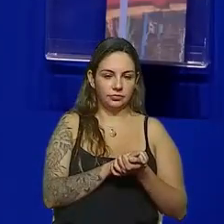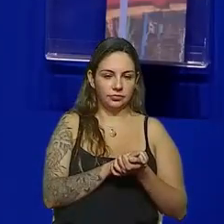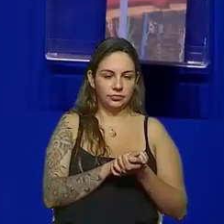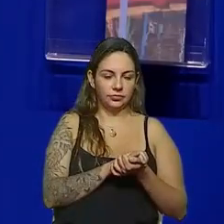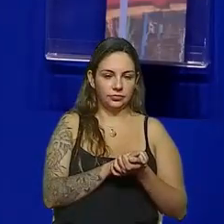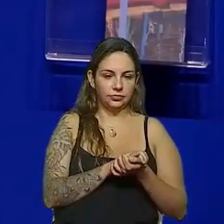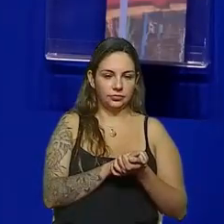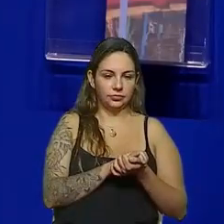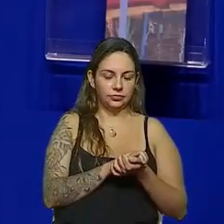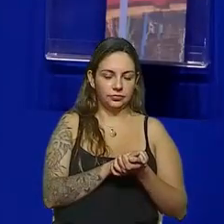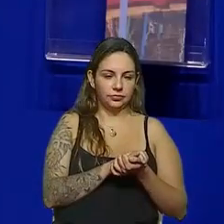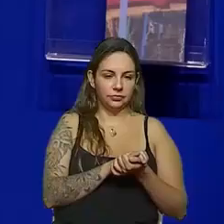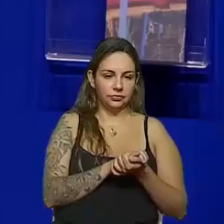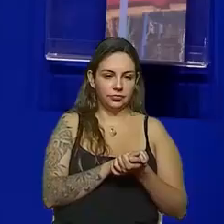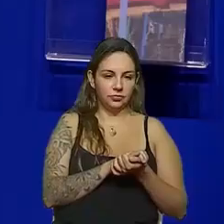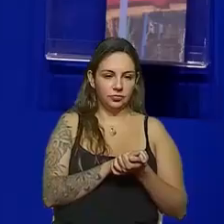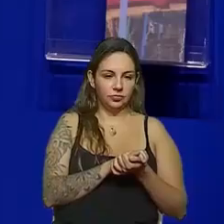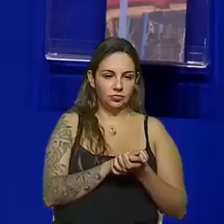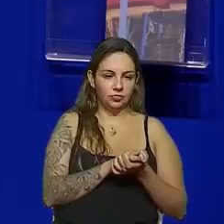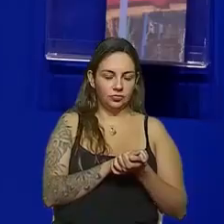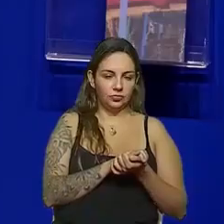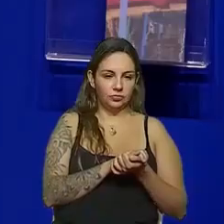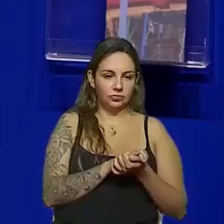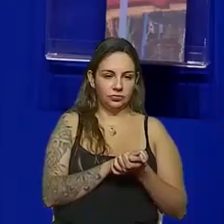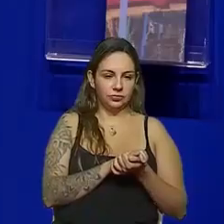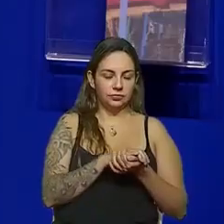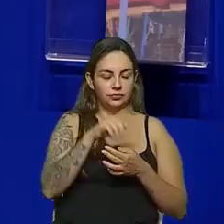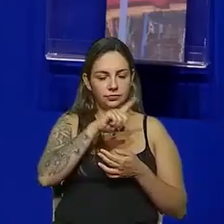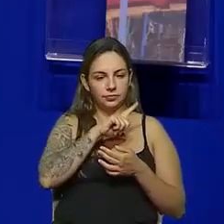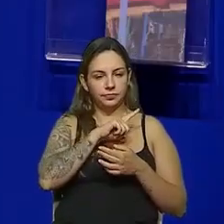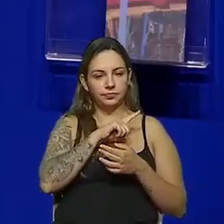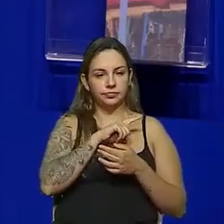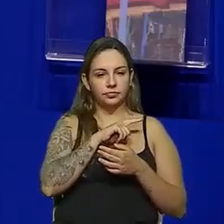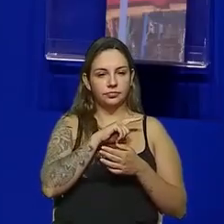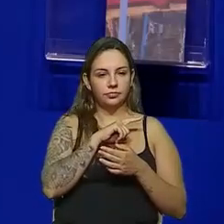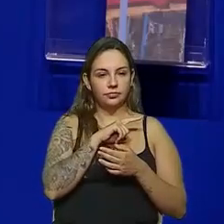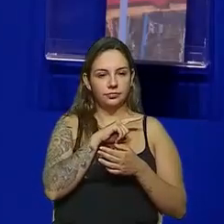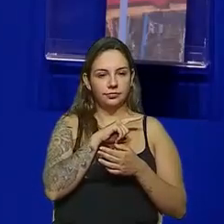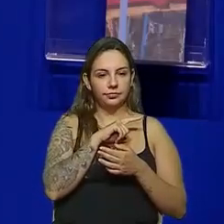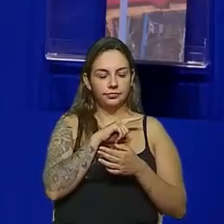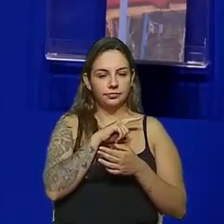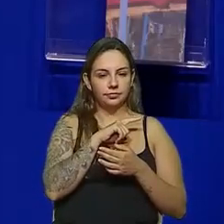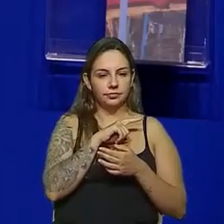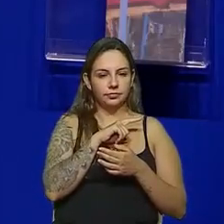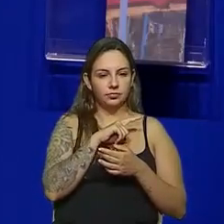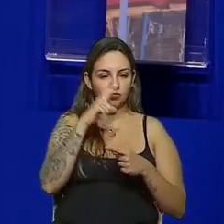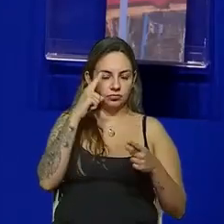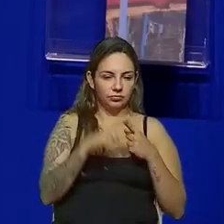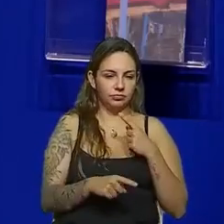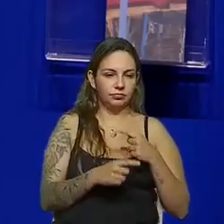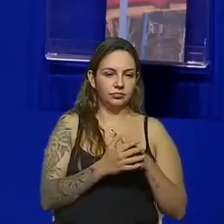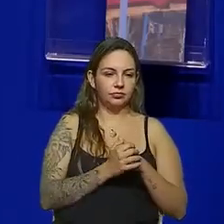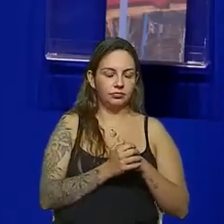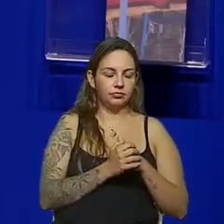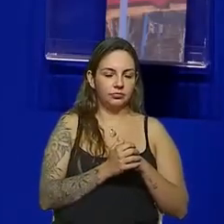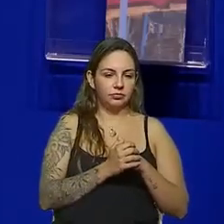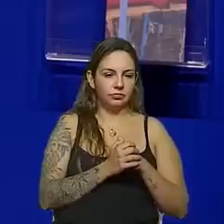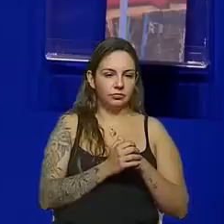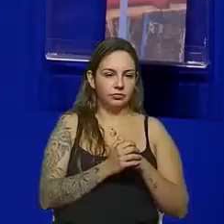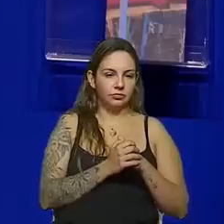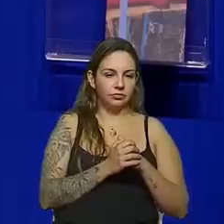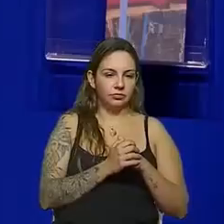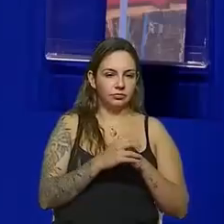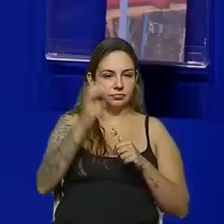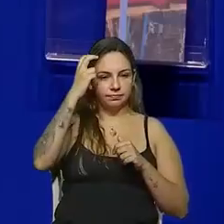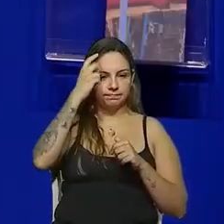não era iugoslavo, era iugoslavo, que tinha um ofício de censor. Era um cara